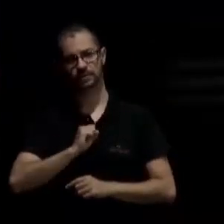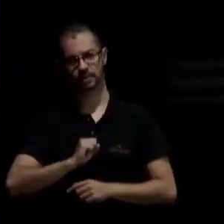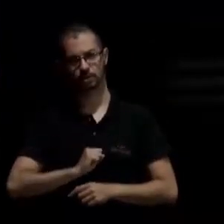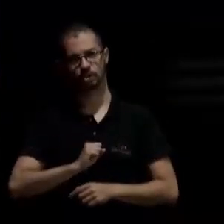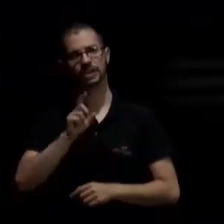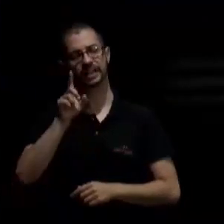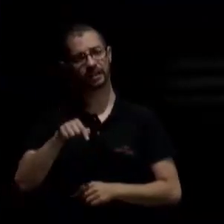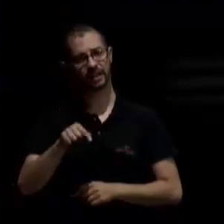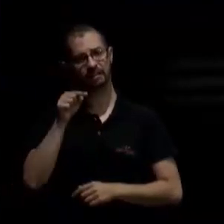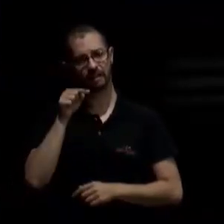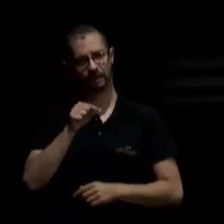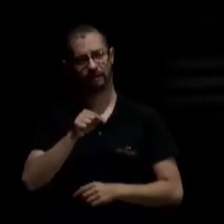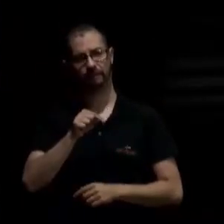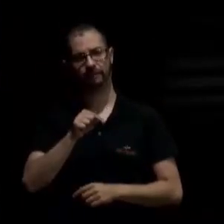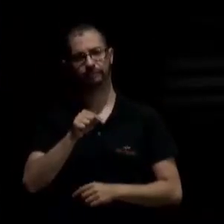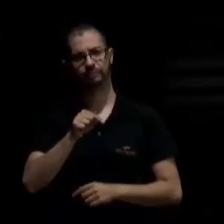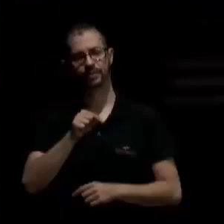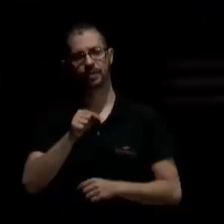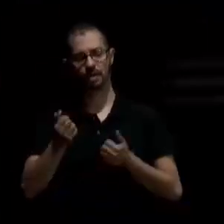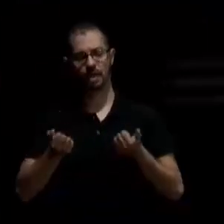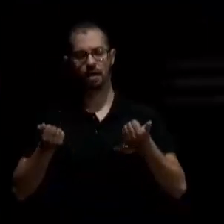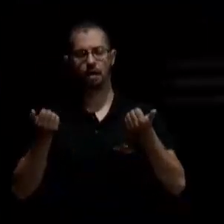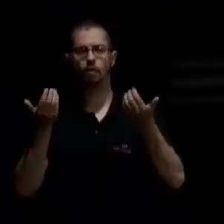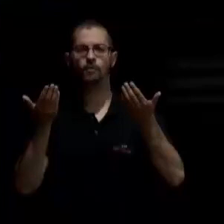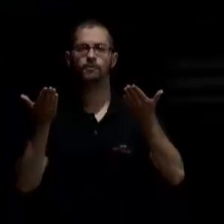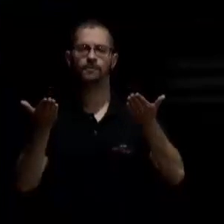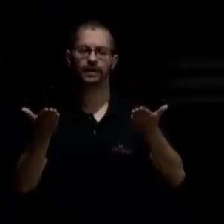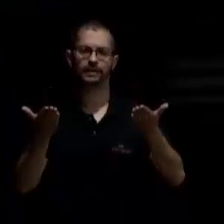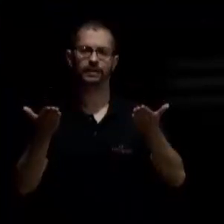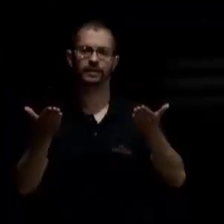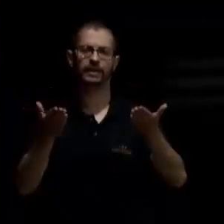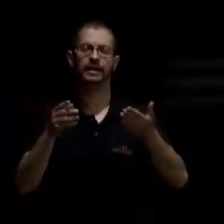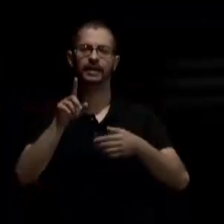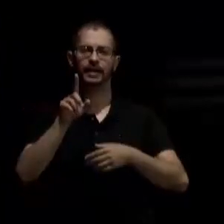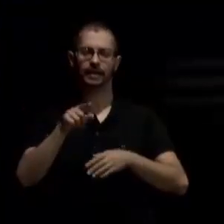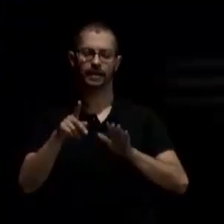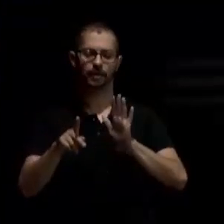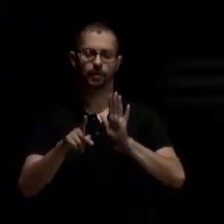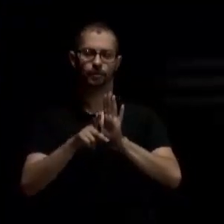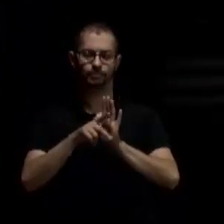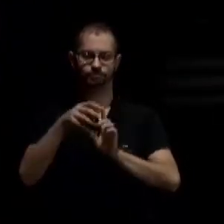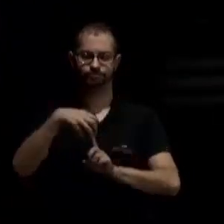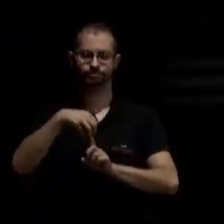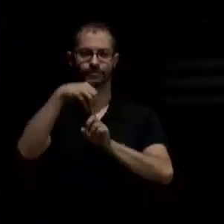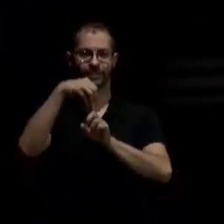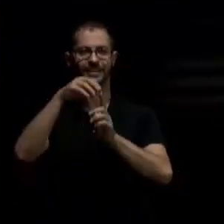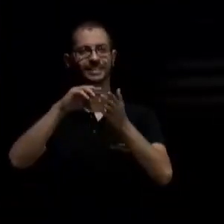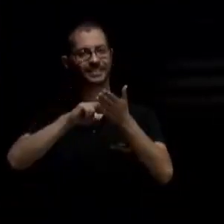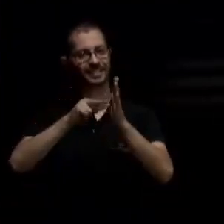ele é a oferta e ele é o propiciatório. Ele é